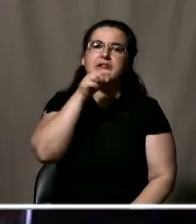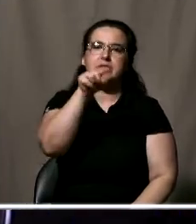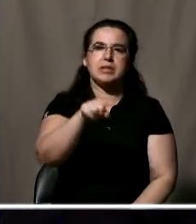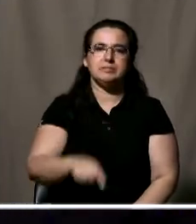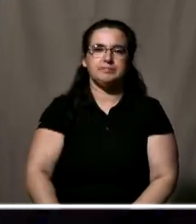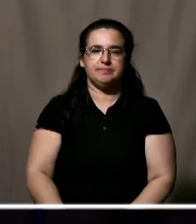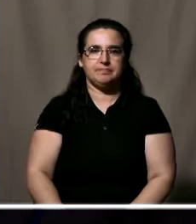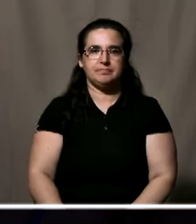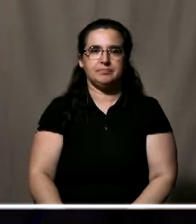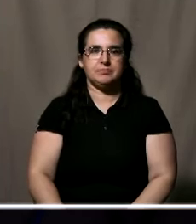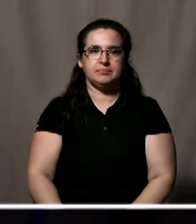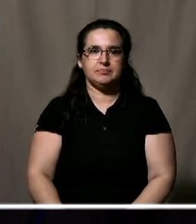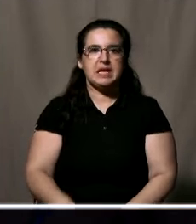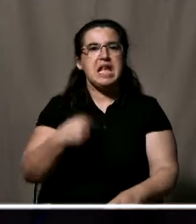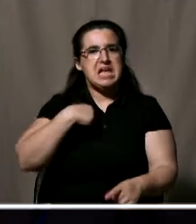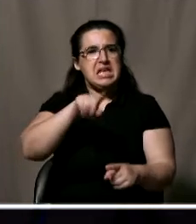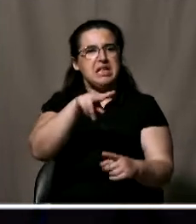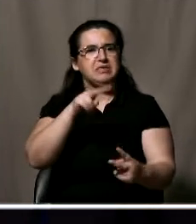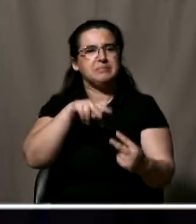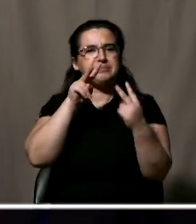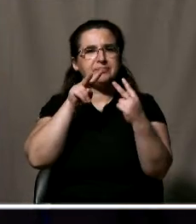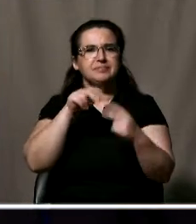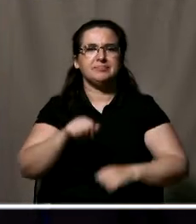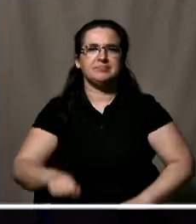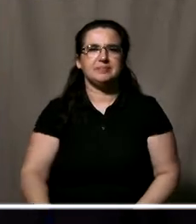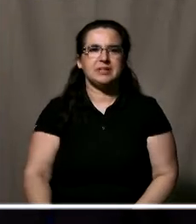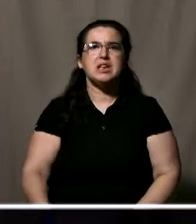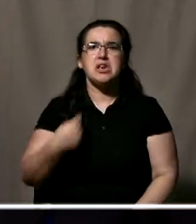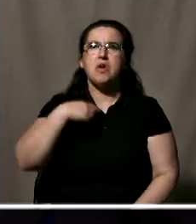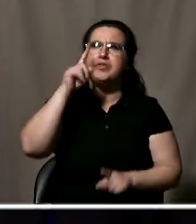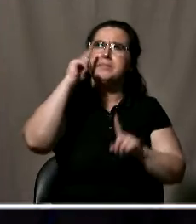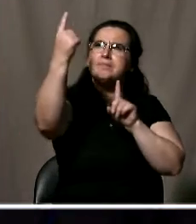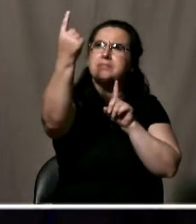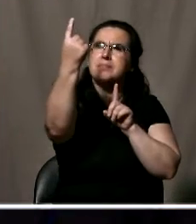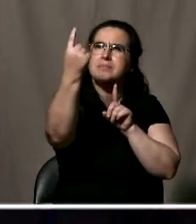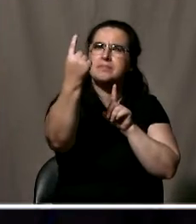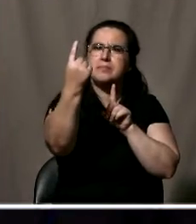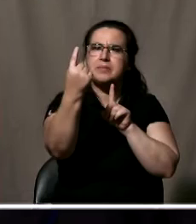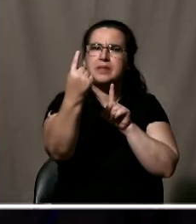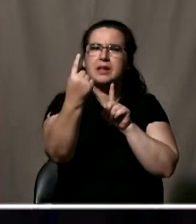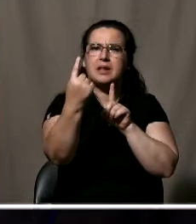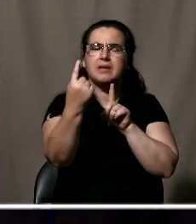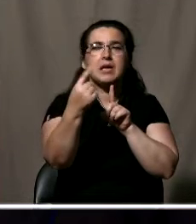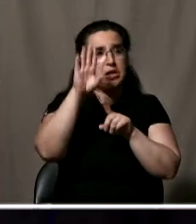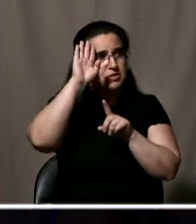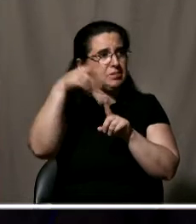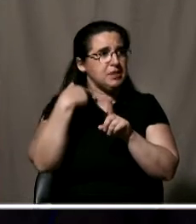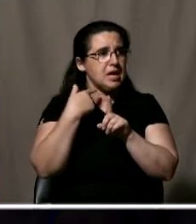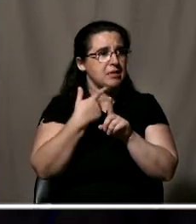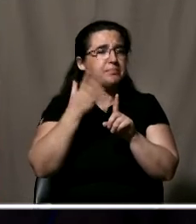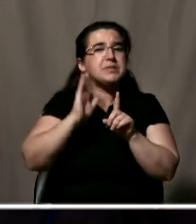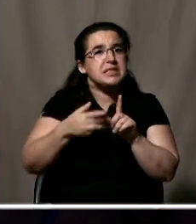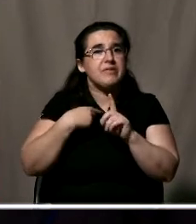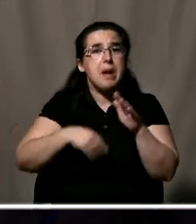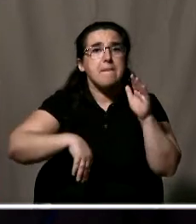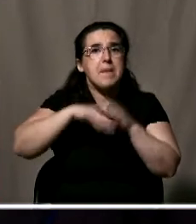aisle. E ele foi, atravessou a igreja. I saw him coming. E eu vi que ele estava a vir. I knew I'd have 5 minutes with him at most. Eu sabia que tinha no